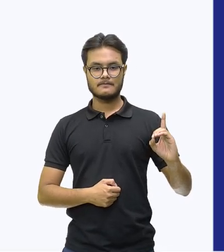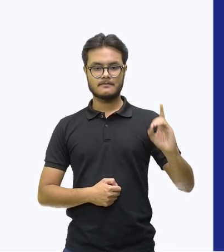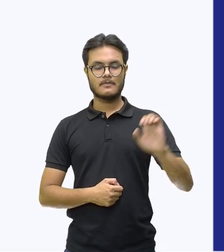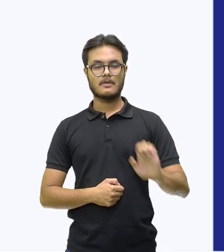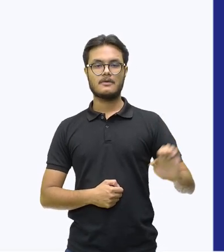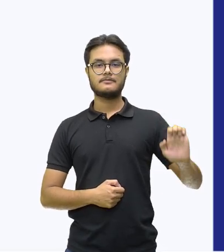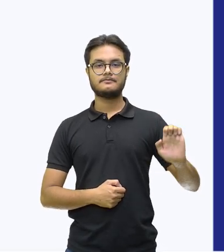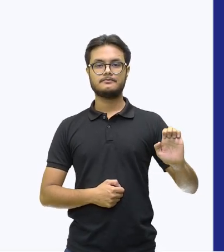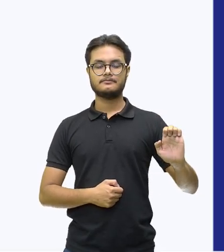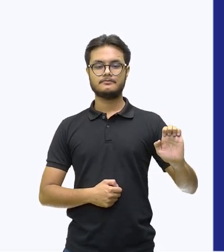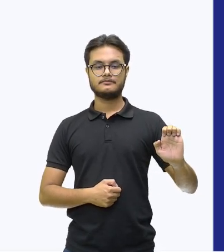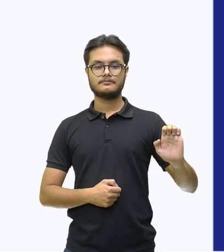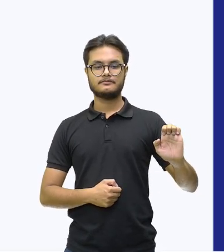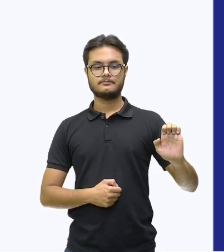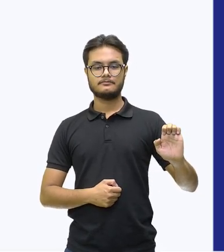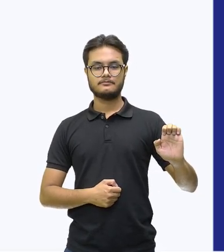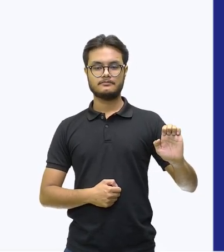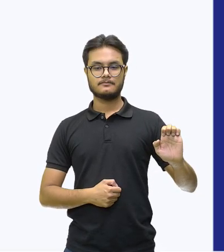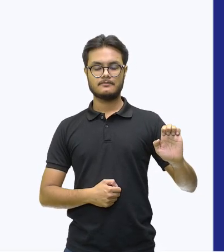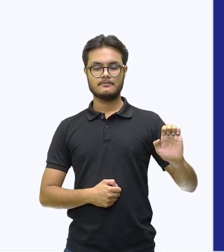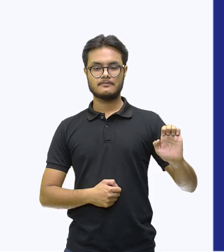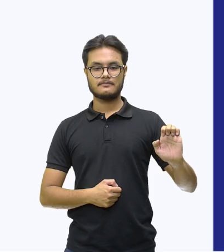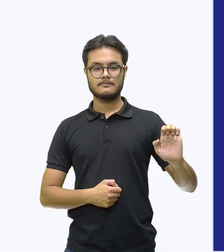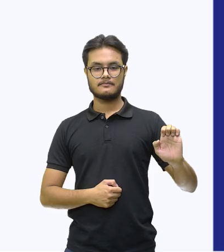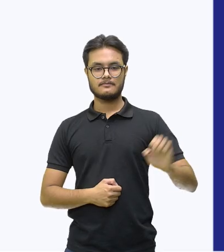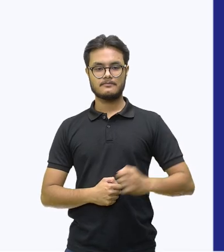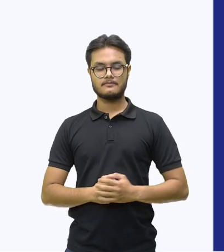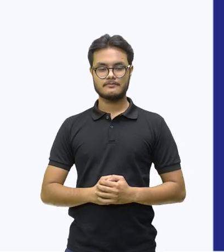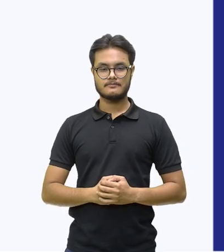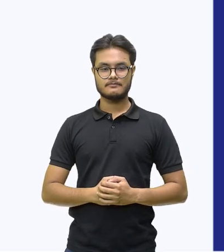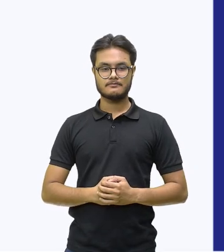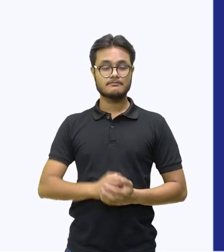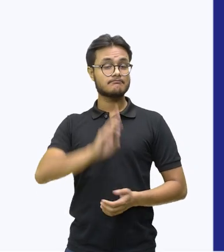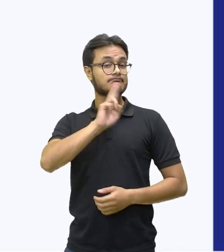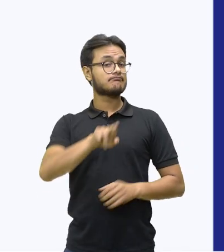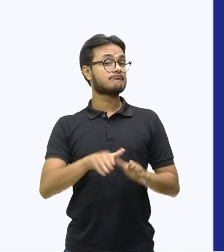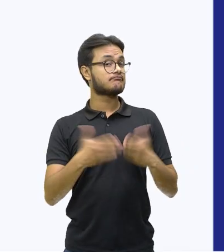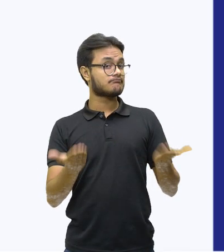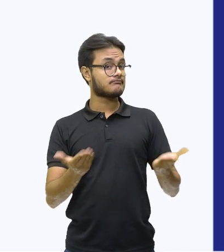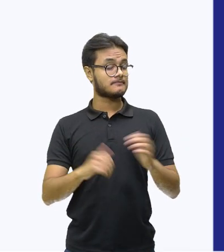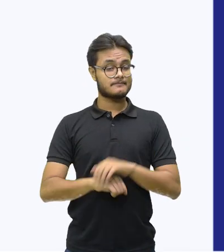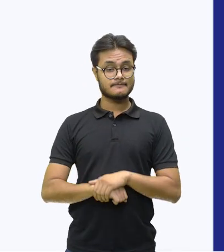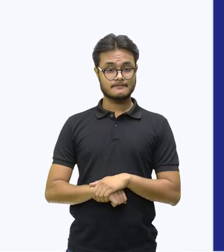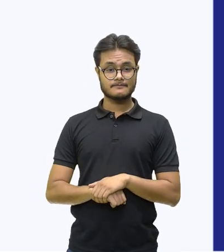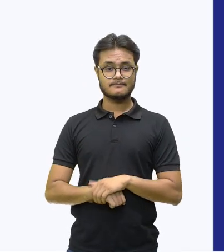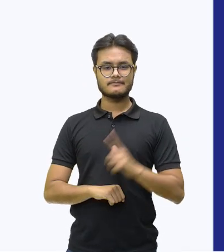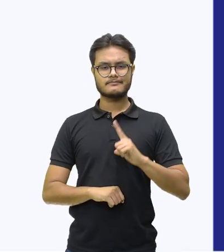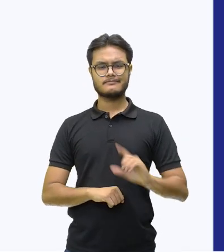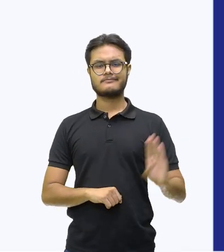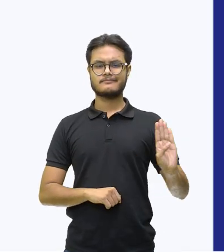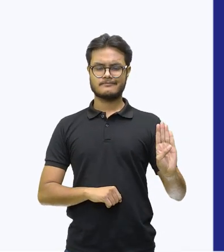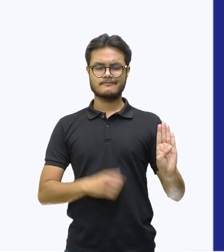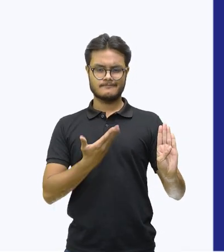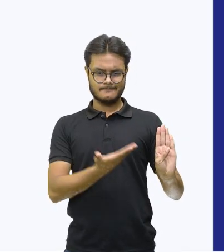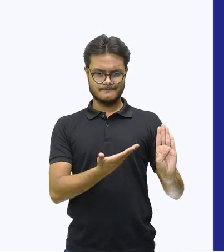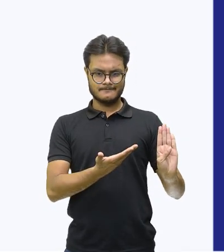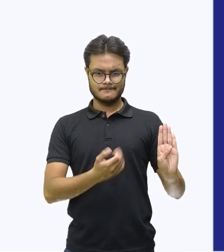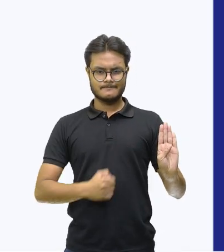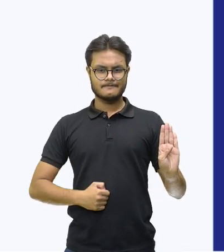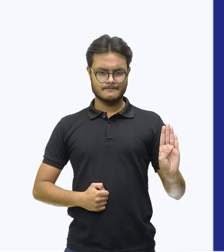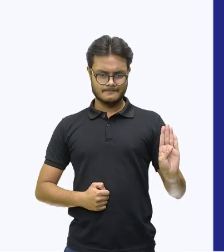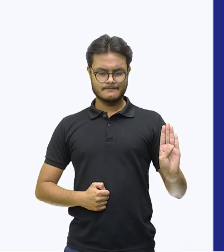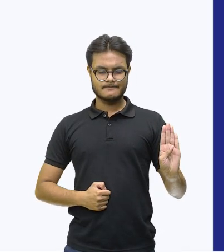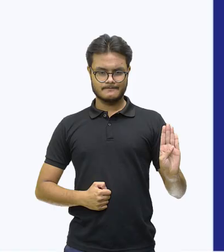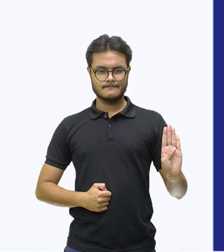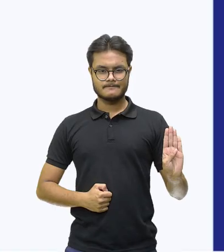tridimensional, letra E, eletromagnética transversal e unidimensional. Qual a alternativa correta para a questão? Ora, letra B. Lembra que eu falei na teoria, o que